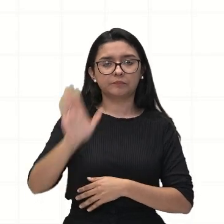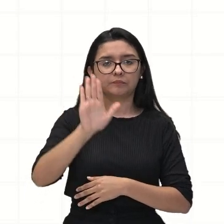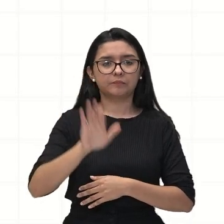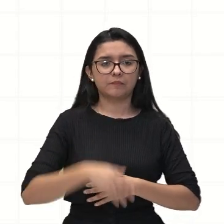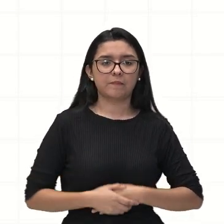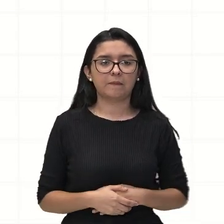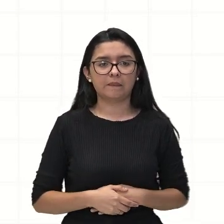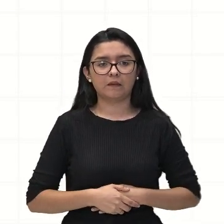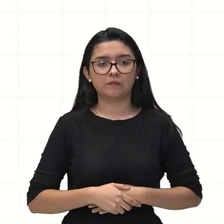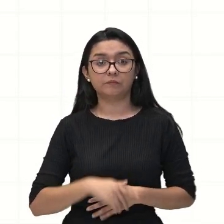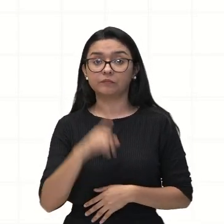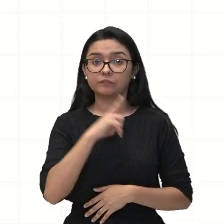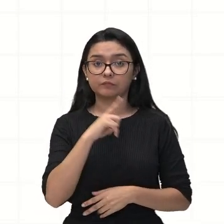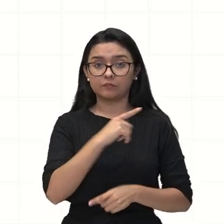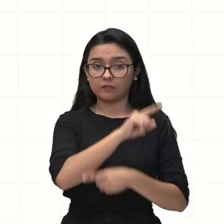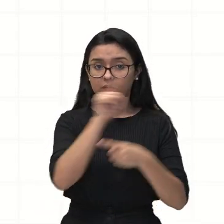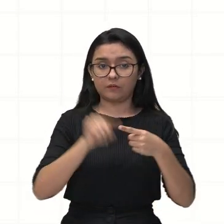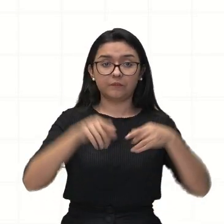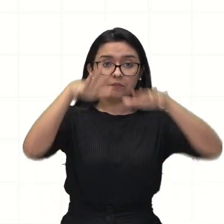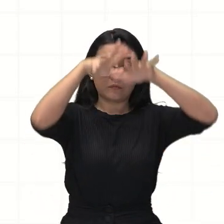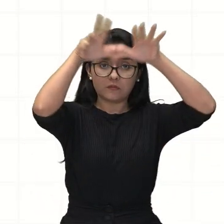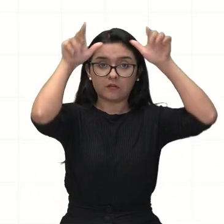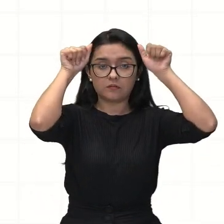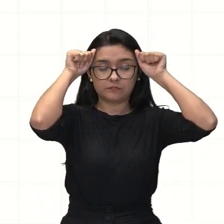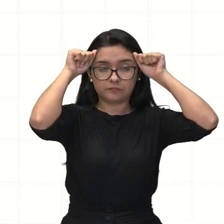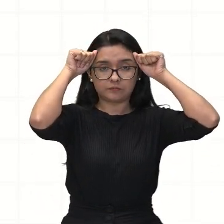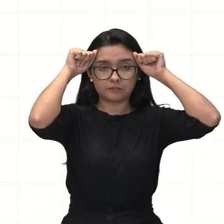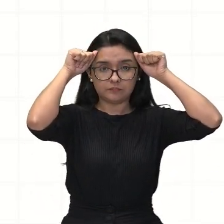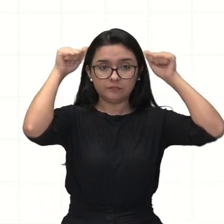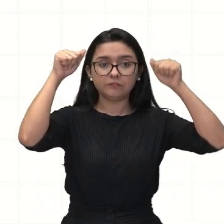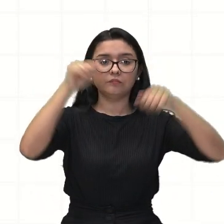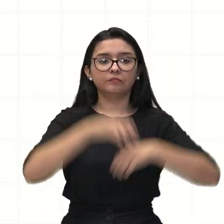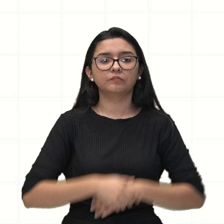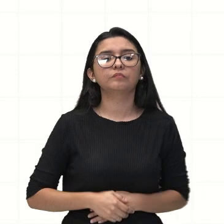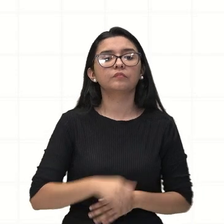norte? Acre, Amapá,